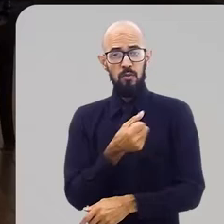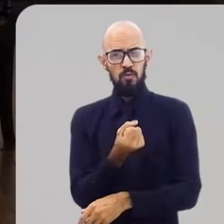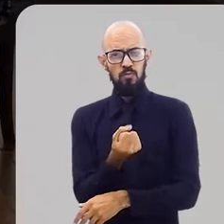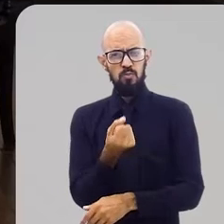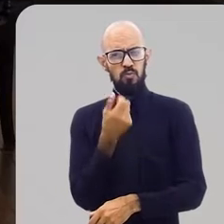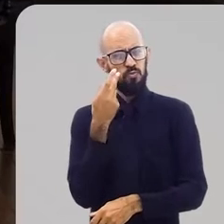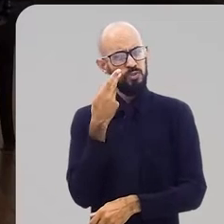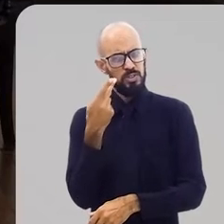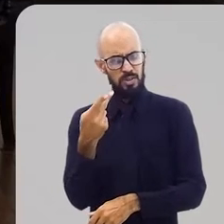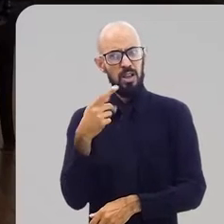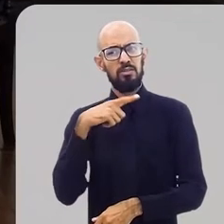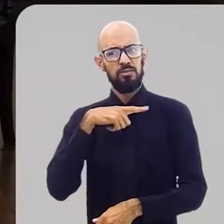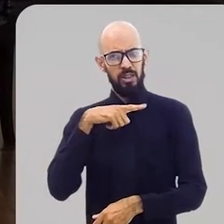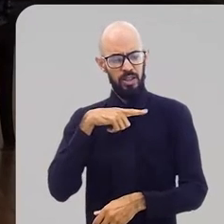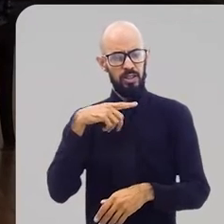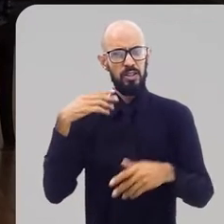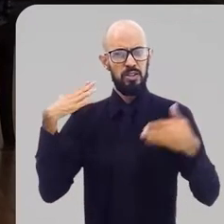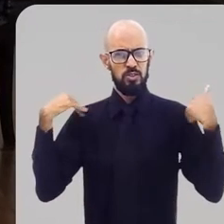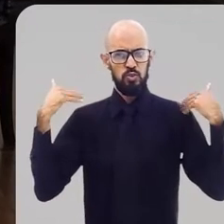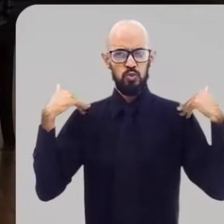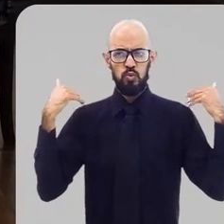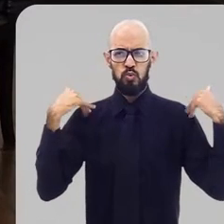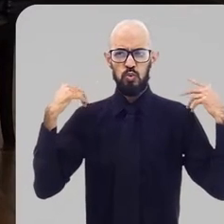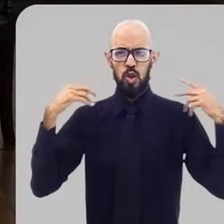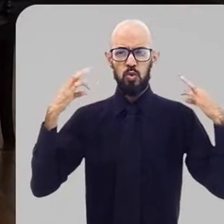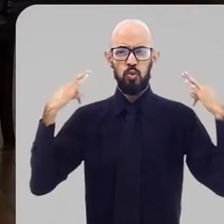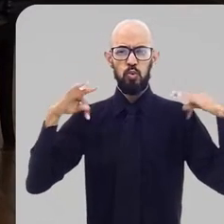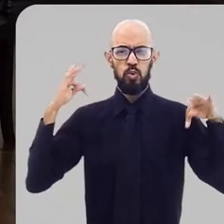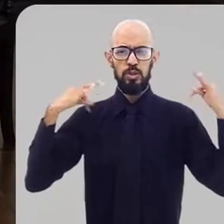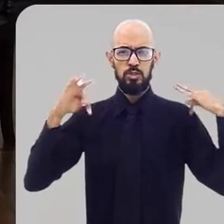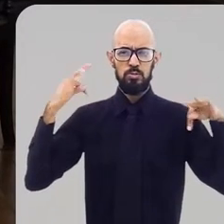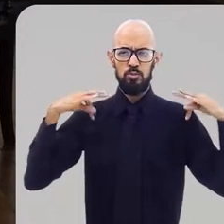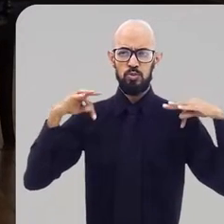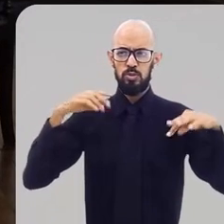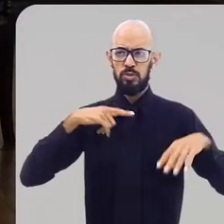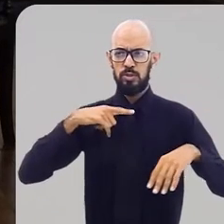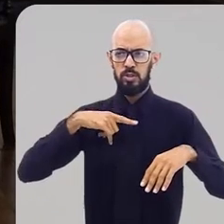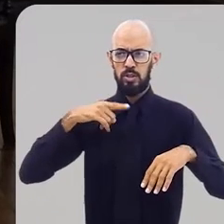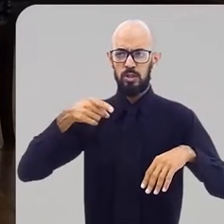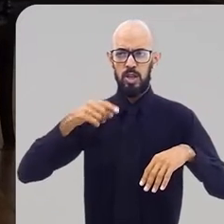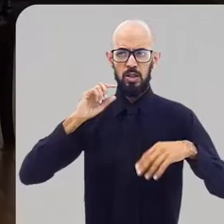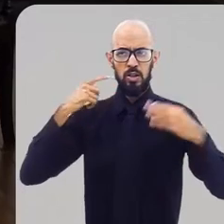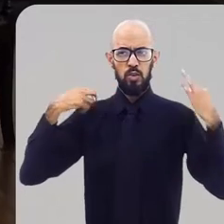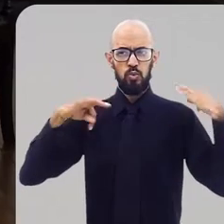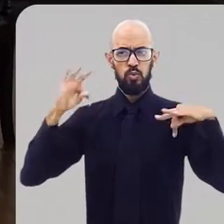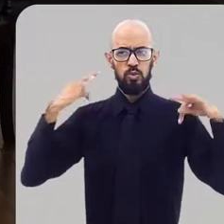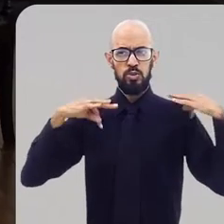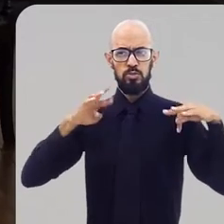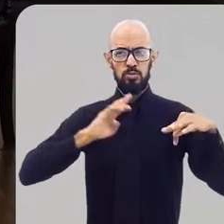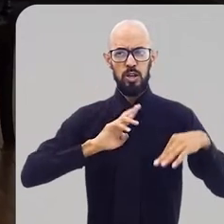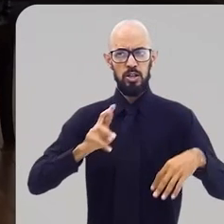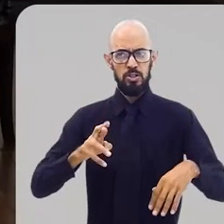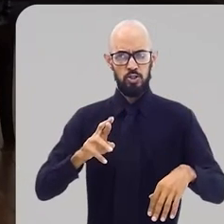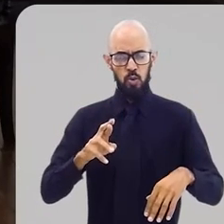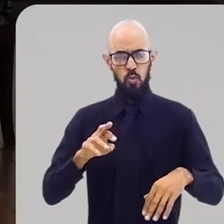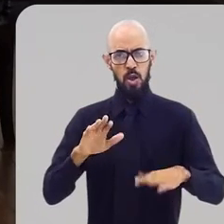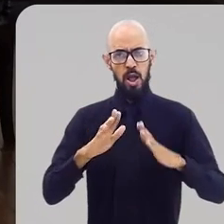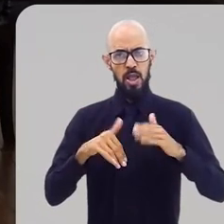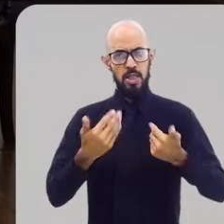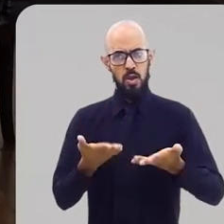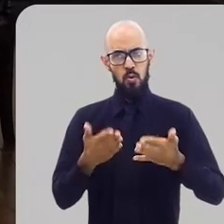passam para visitar é o turismo que nós estamos englobados dentro do Turismo religioso